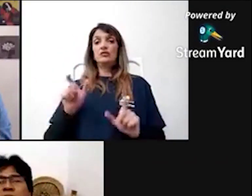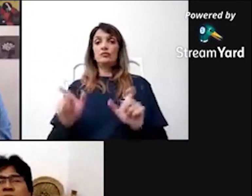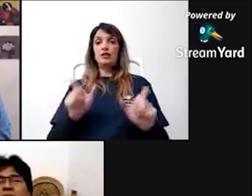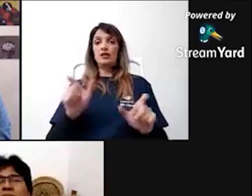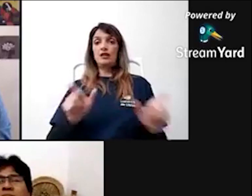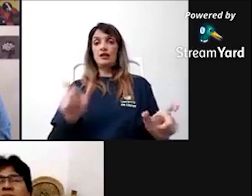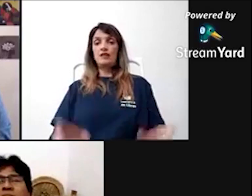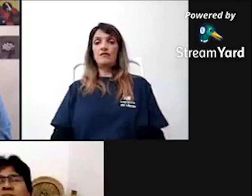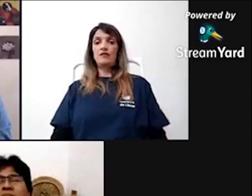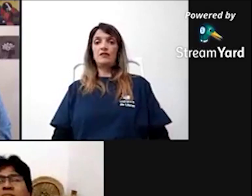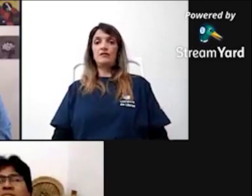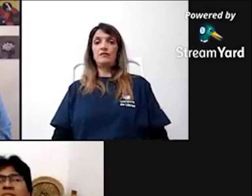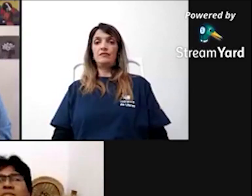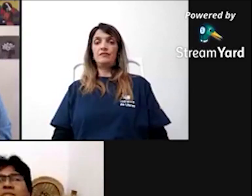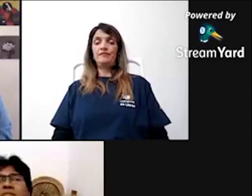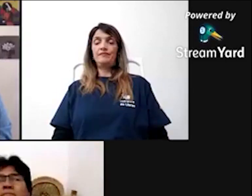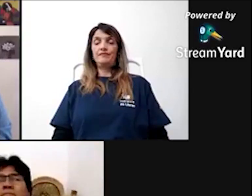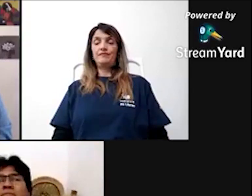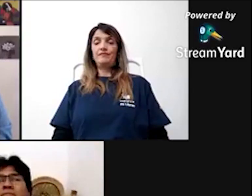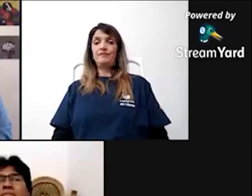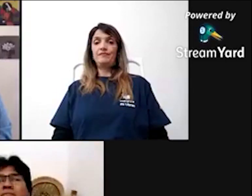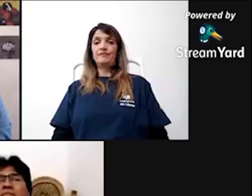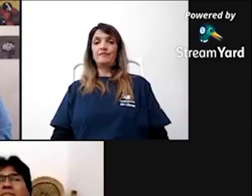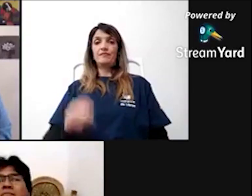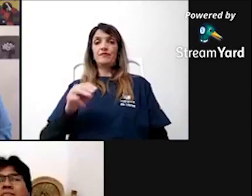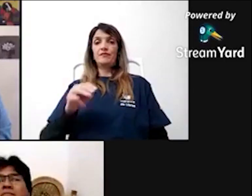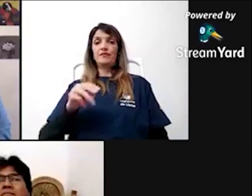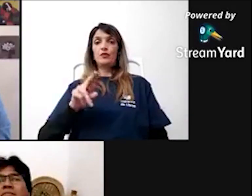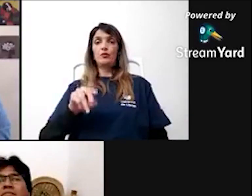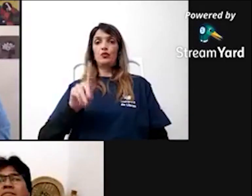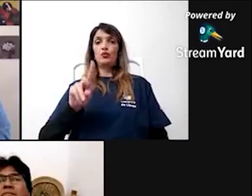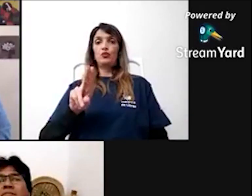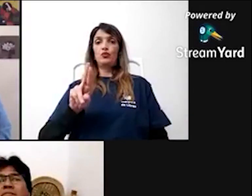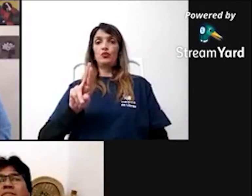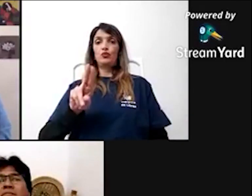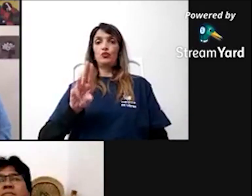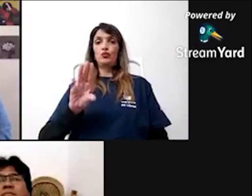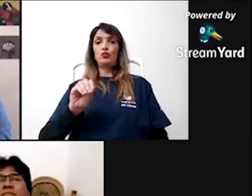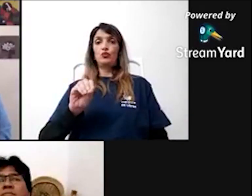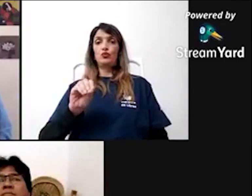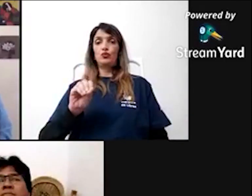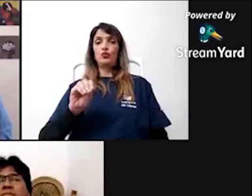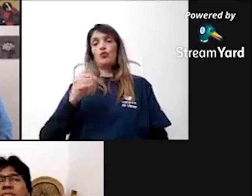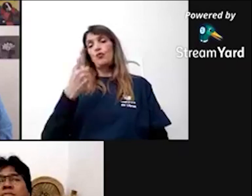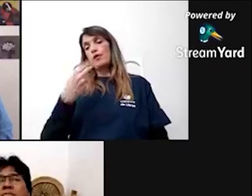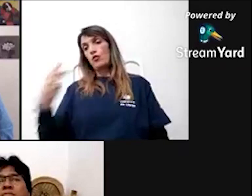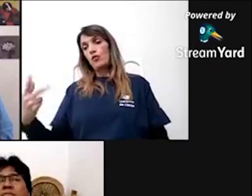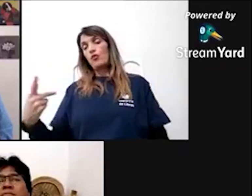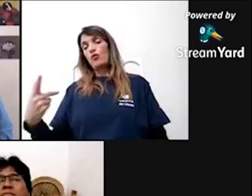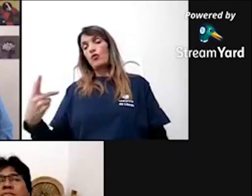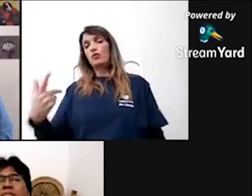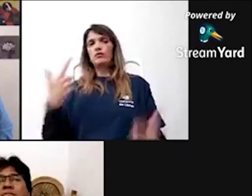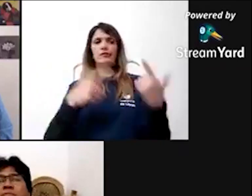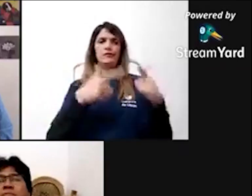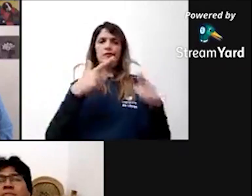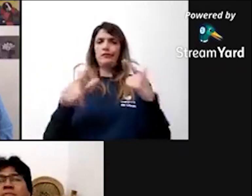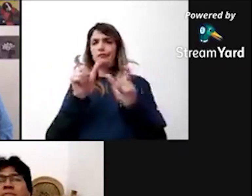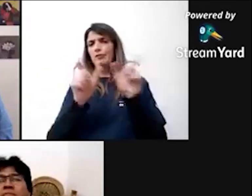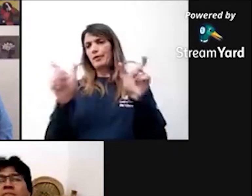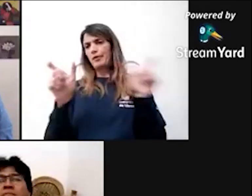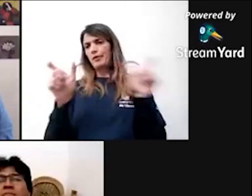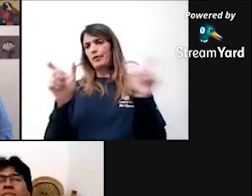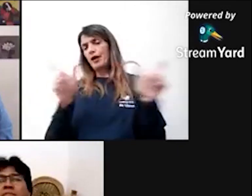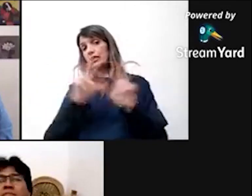como são chamados. Né, Munduruku significa uma coisa, Wapixana significa outra coisa, e por aí vai. Então, quando a